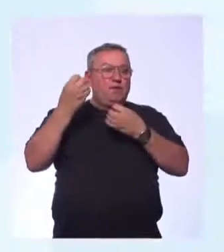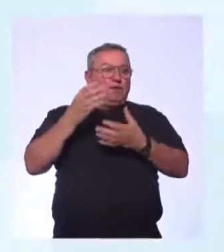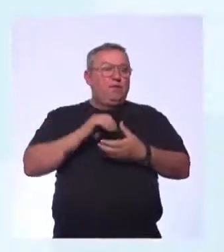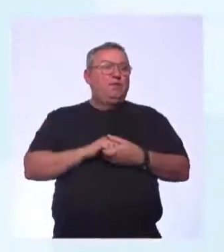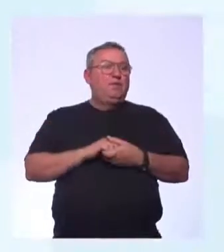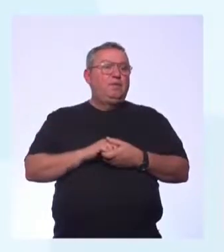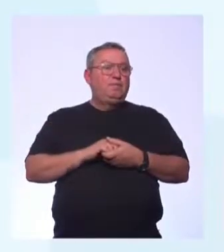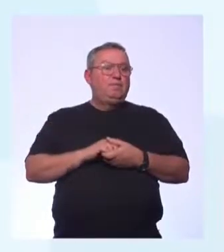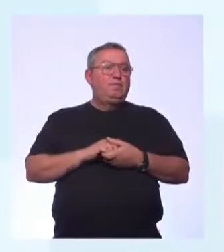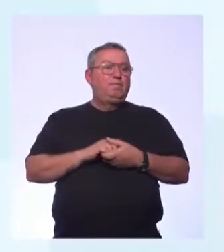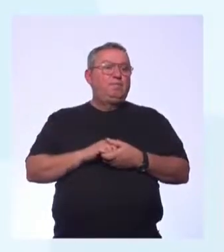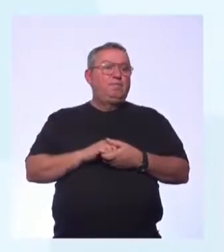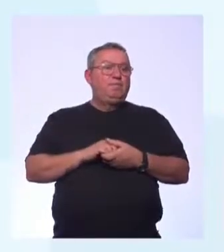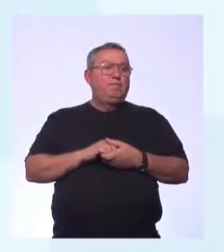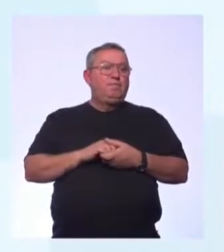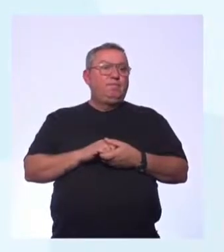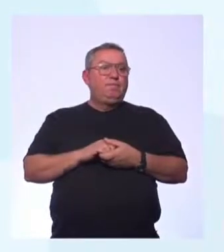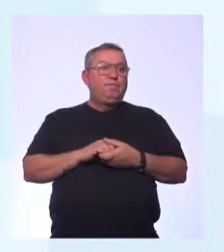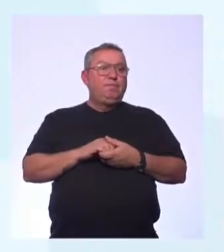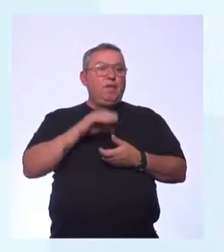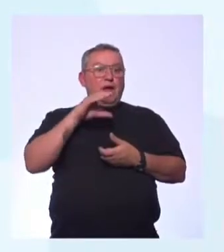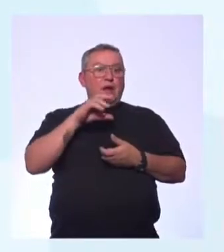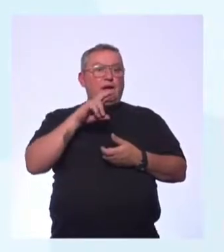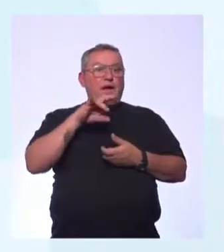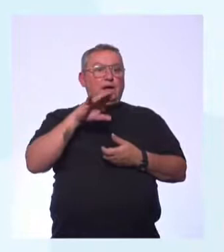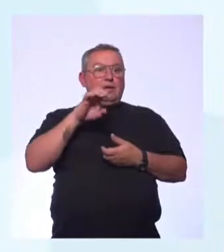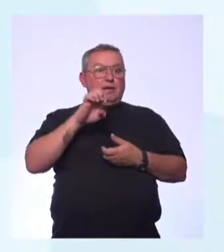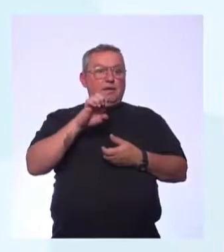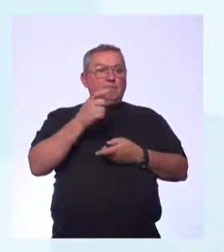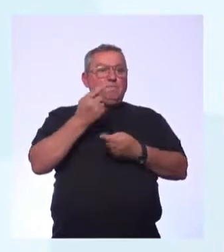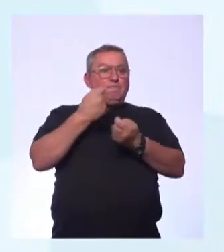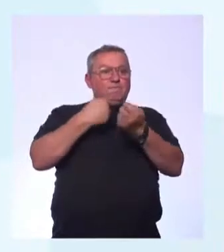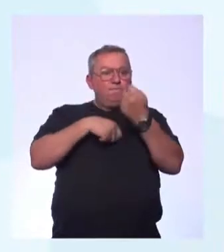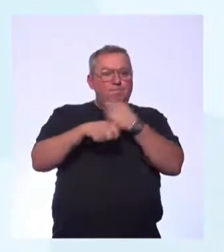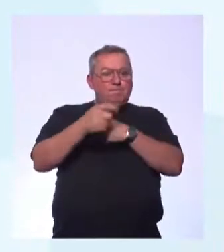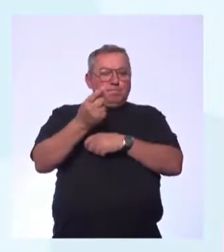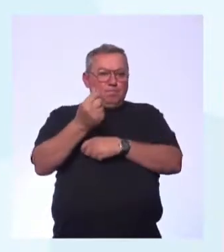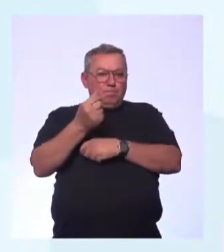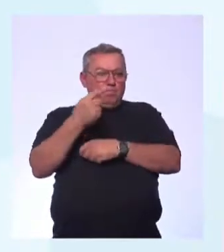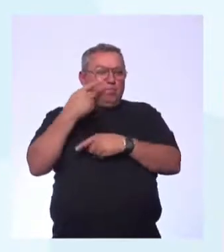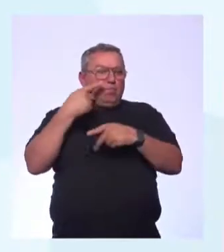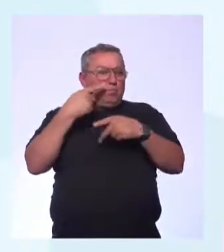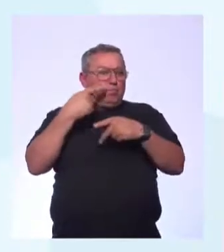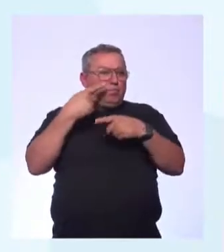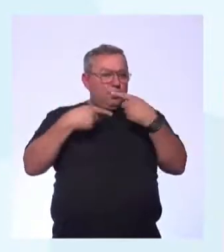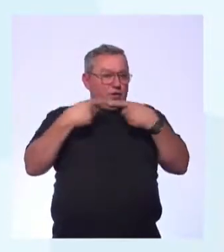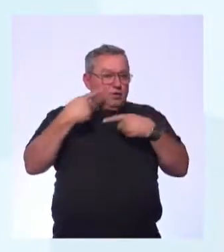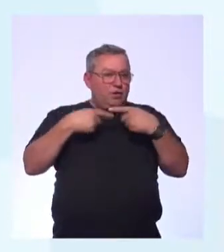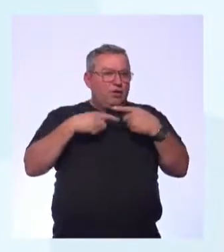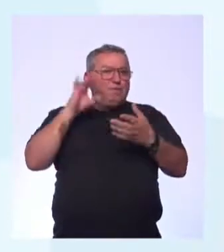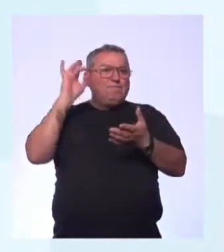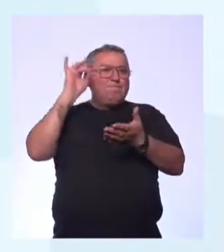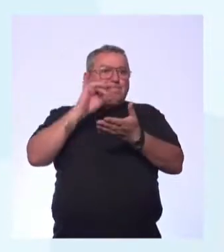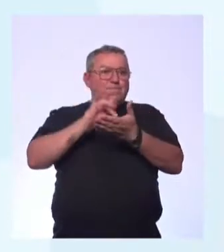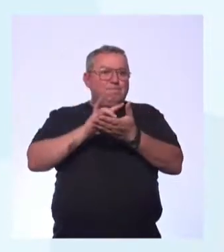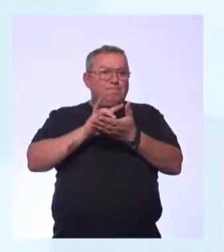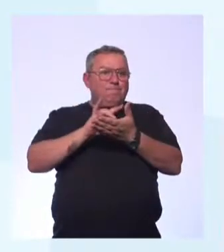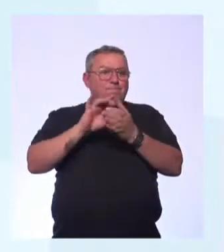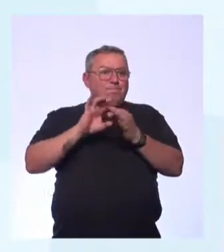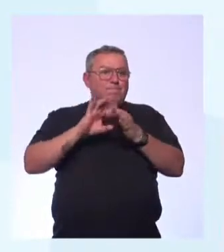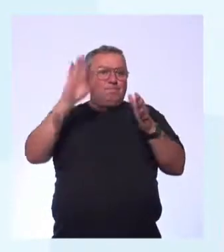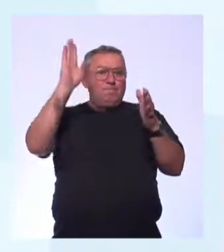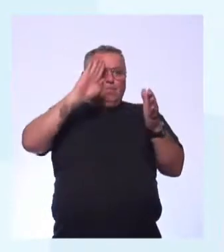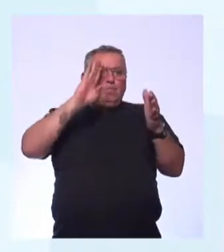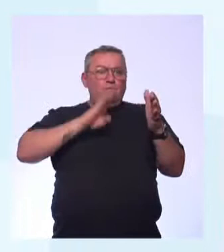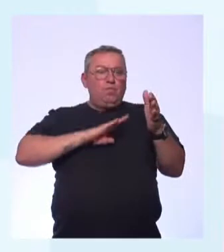vocês. Essa crise econômico-financeira, social e política, a efetiva consolidação da